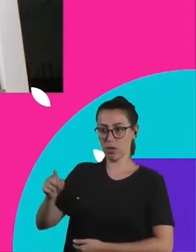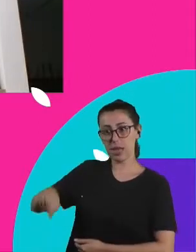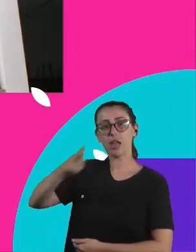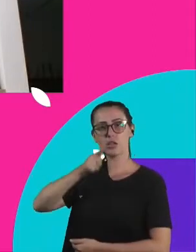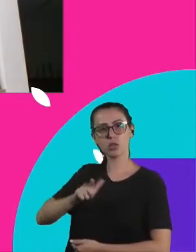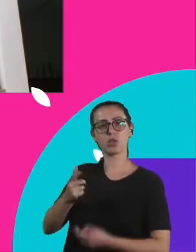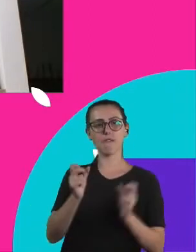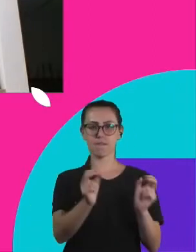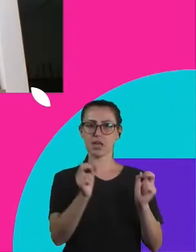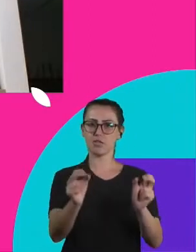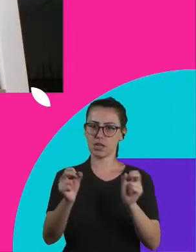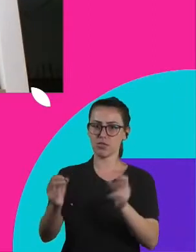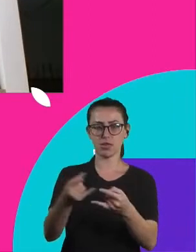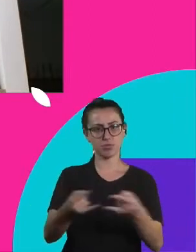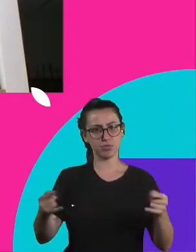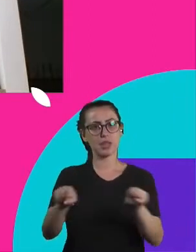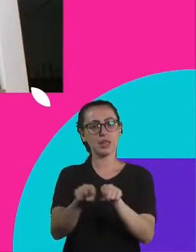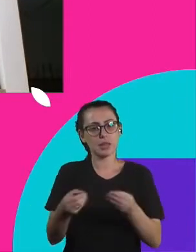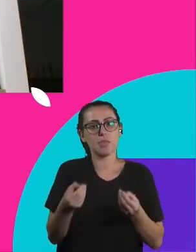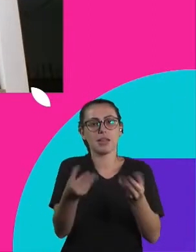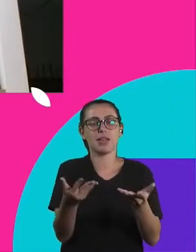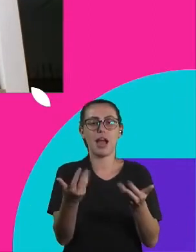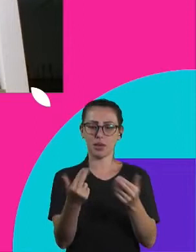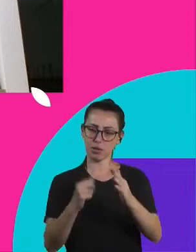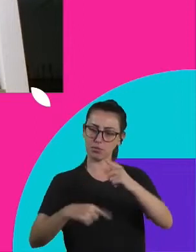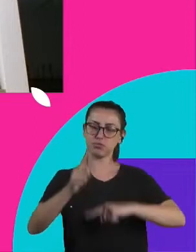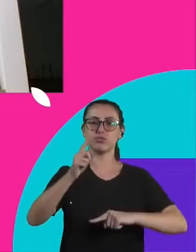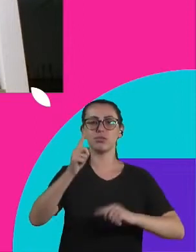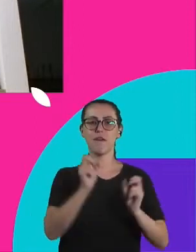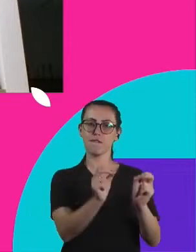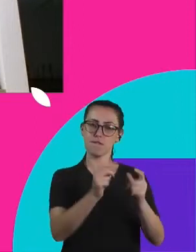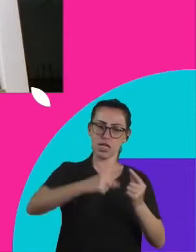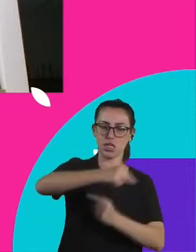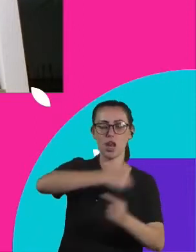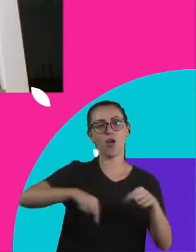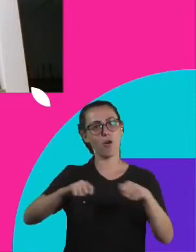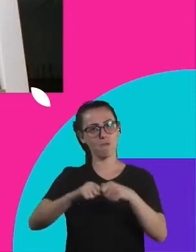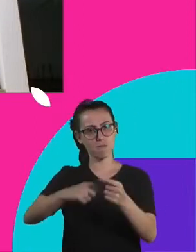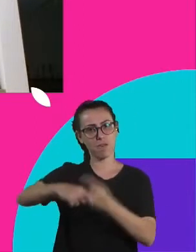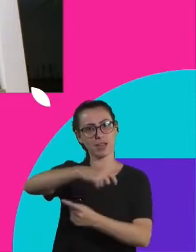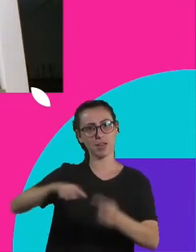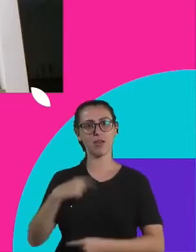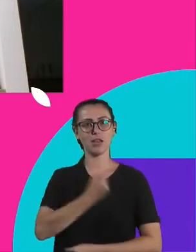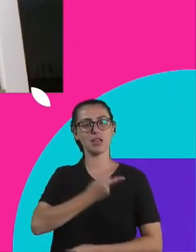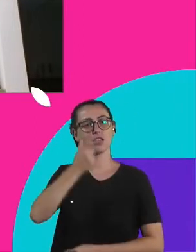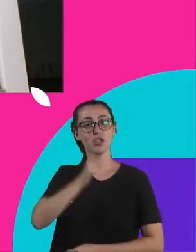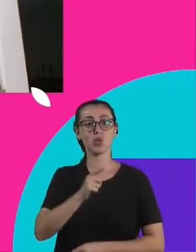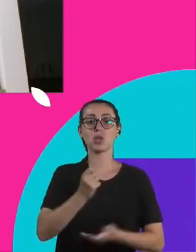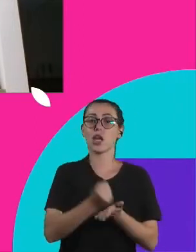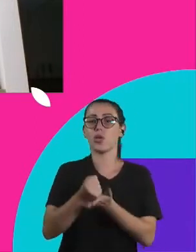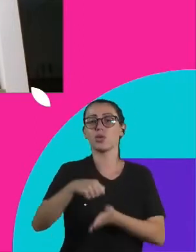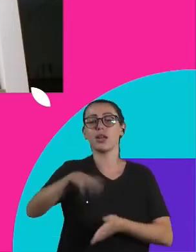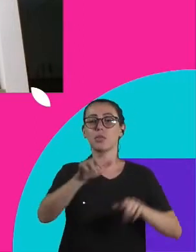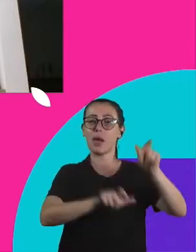se desenvolvam, se qualifiquem para poder vender negócios, para poder fazer negócios, e passa a fazer com que a gente também empregue mais pessoas